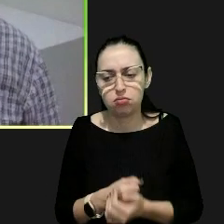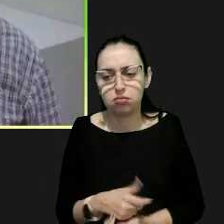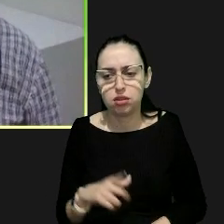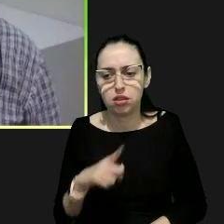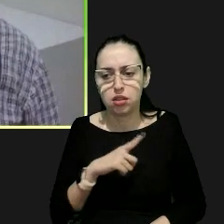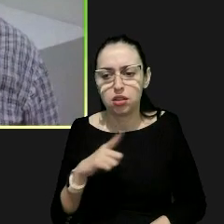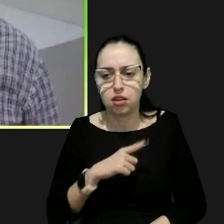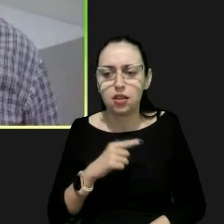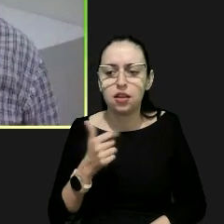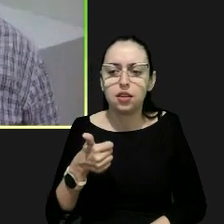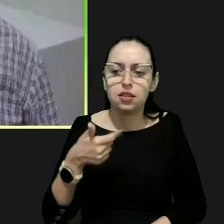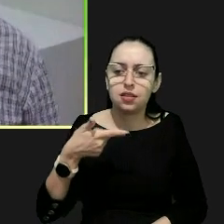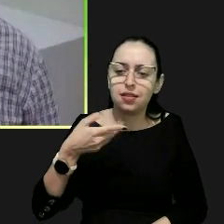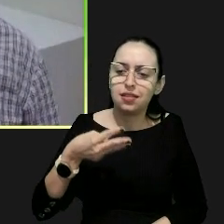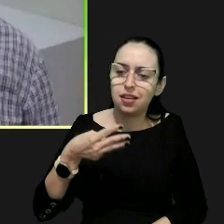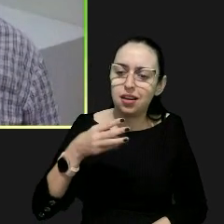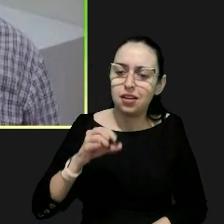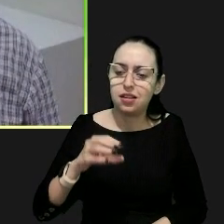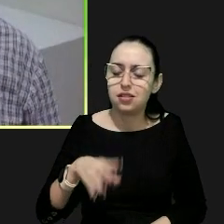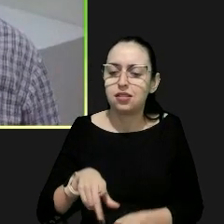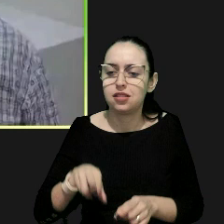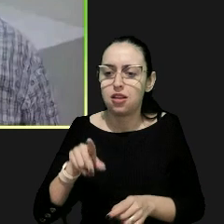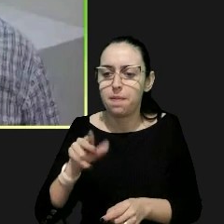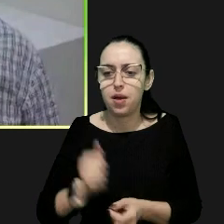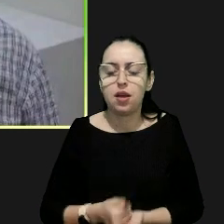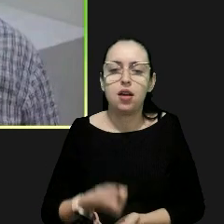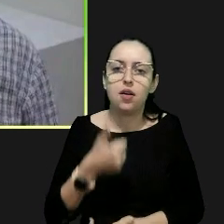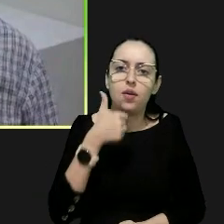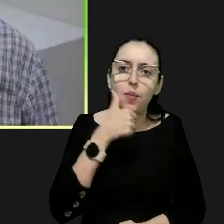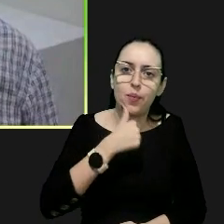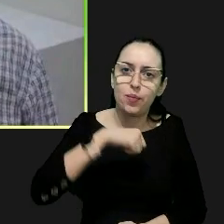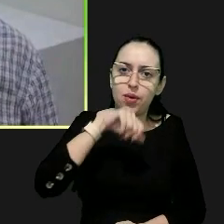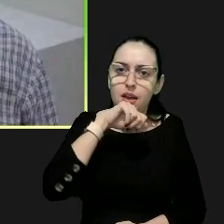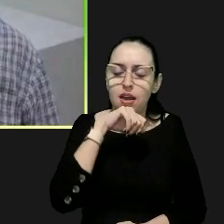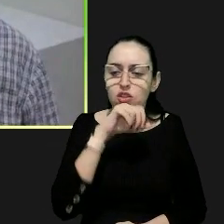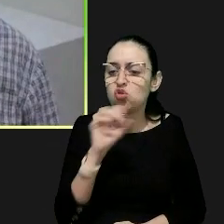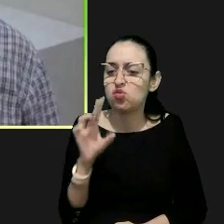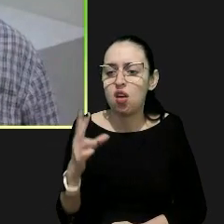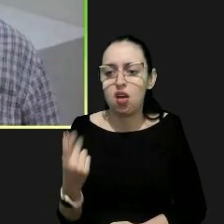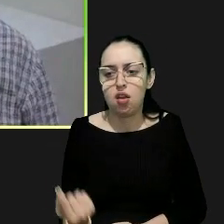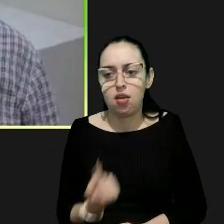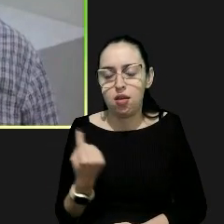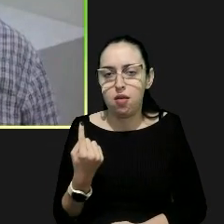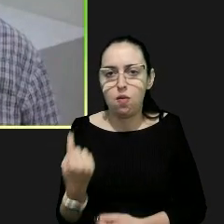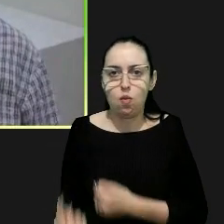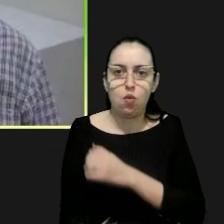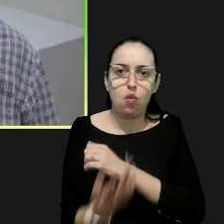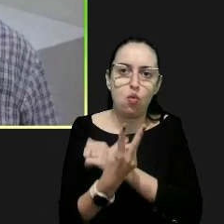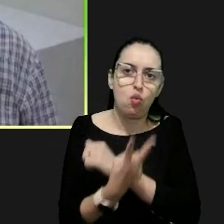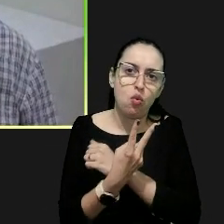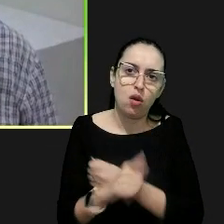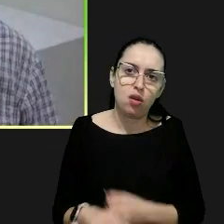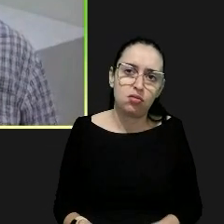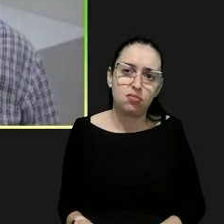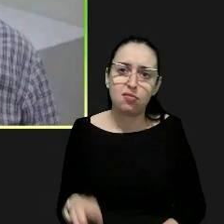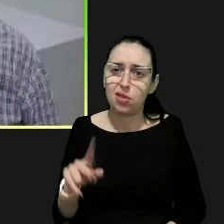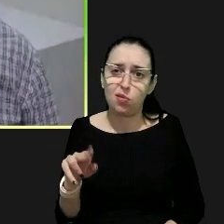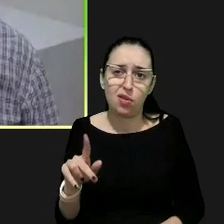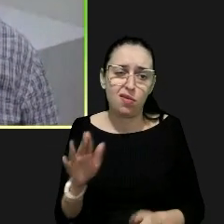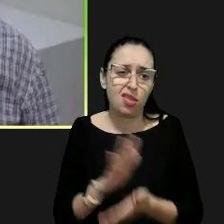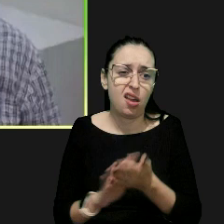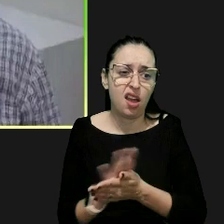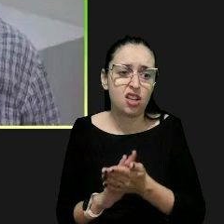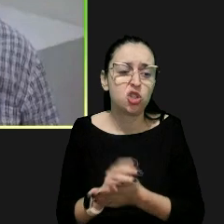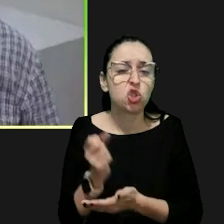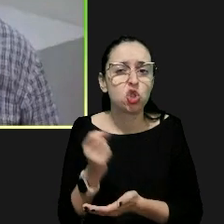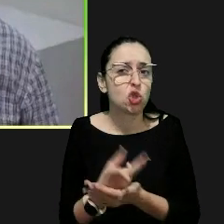assim, olha, eu tenho 3 irmãos, a gente tem uma mãe, a nossa mãe, só eu cuido. E